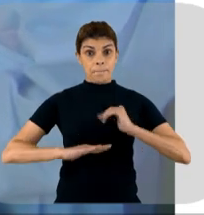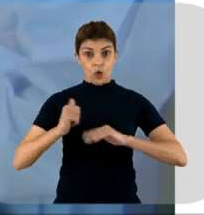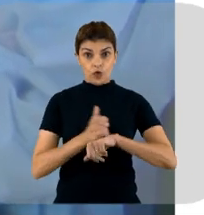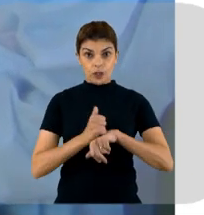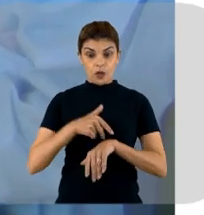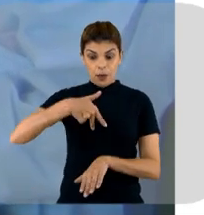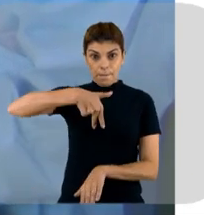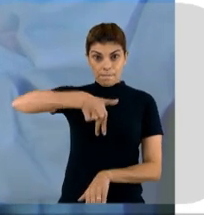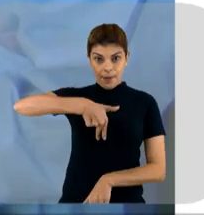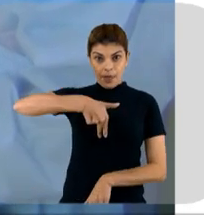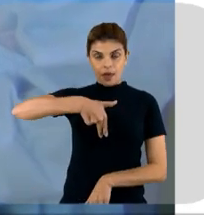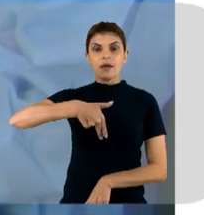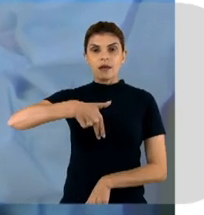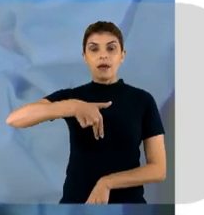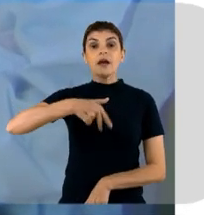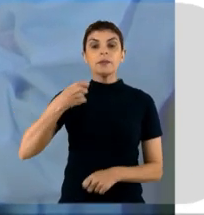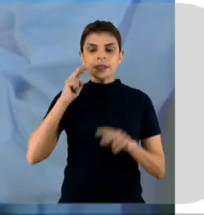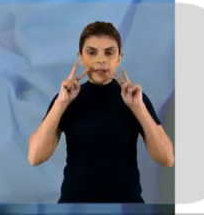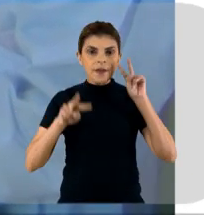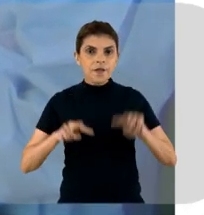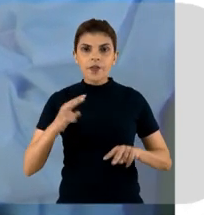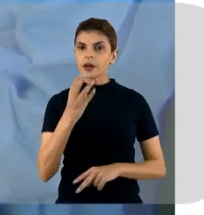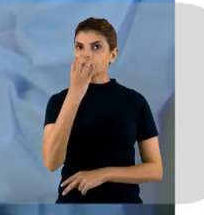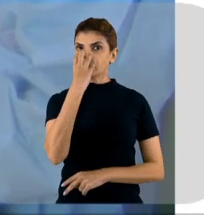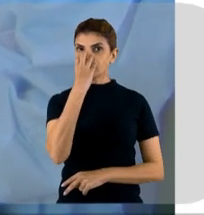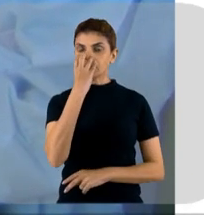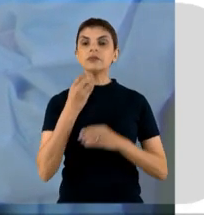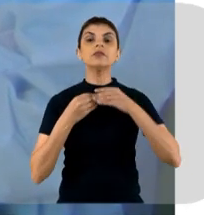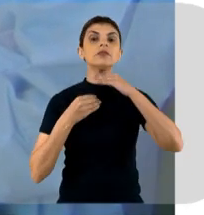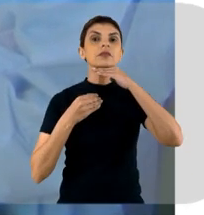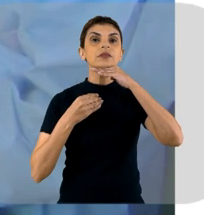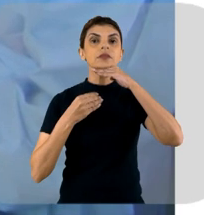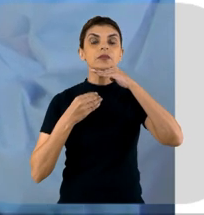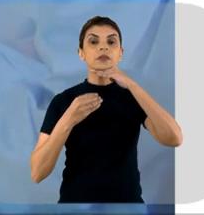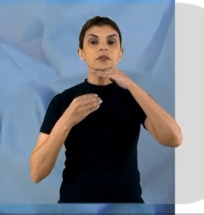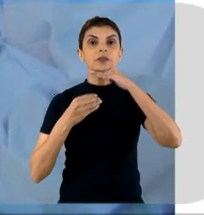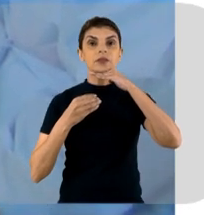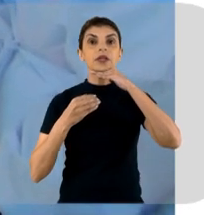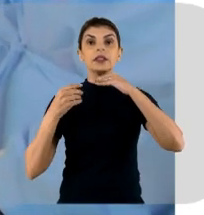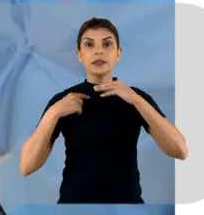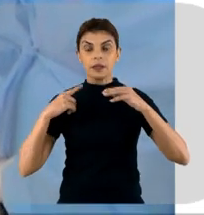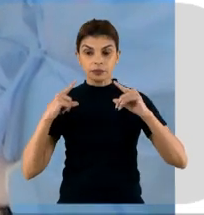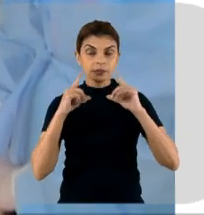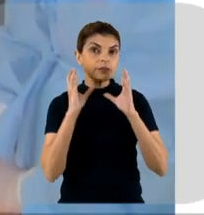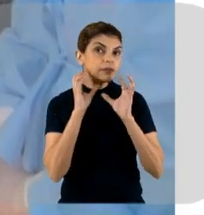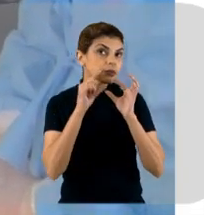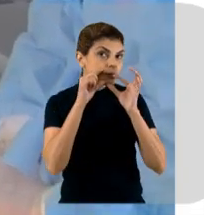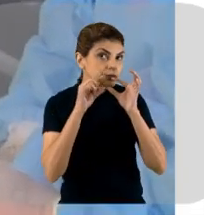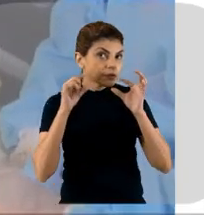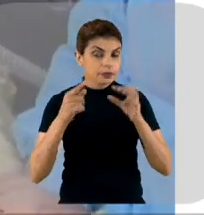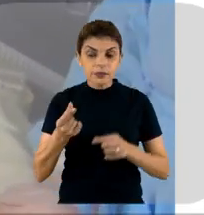à cabeça deve garantir a fixação da via aérea e da sonda enteral, pegando os dois dispositivos em